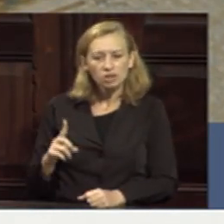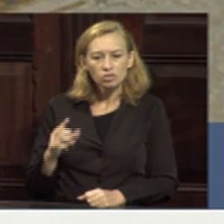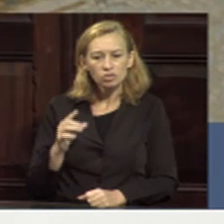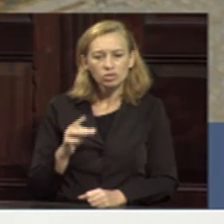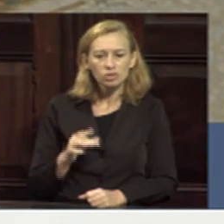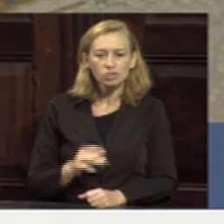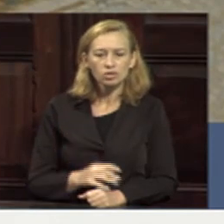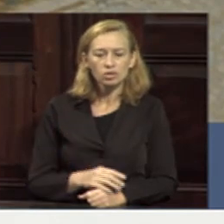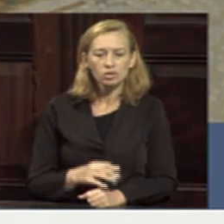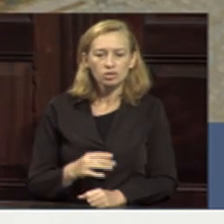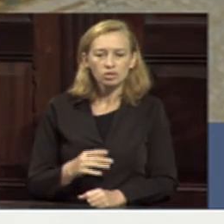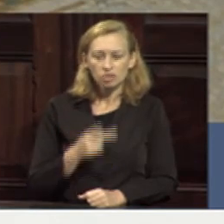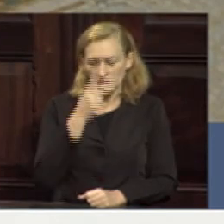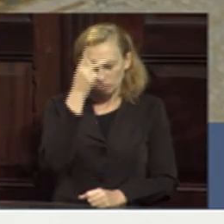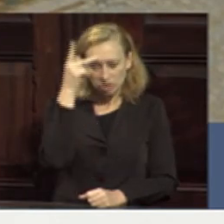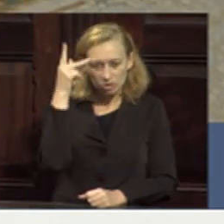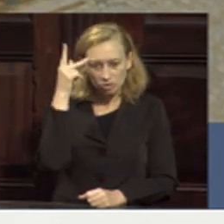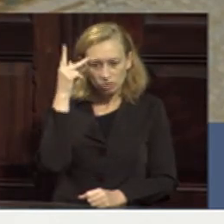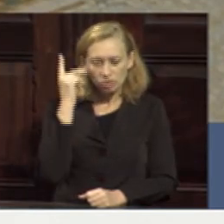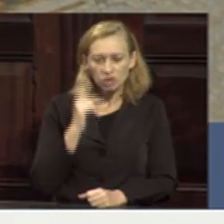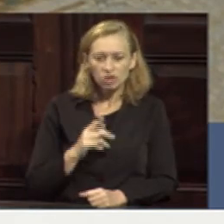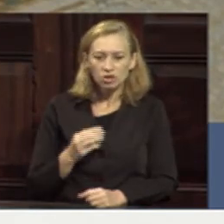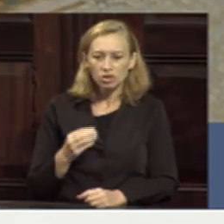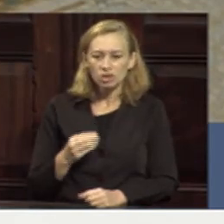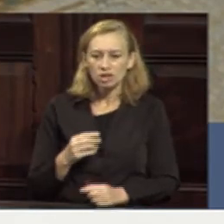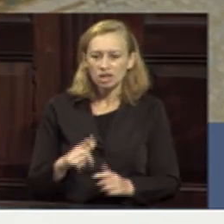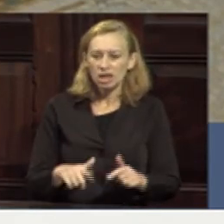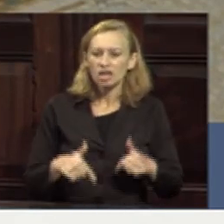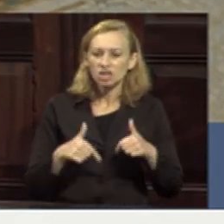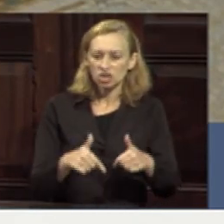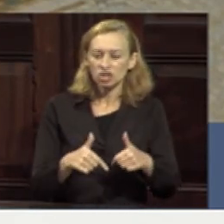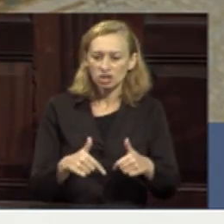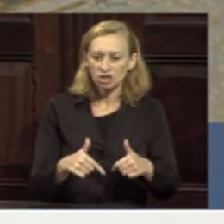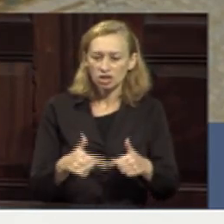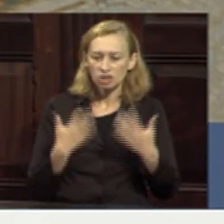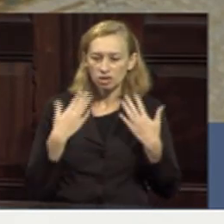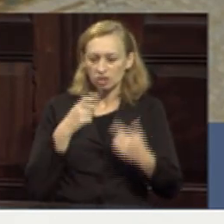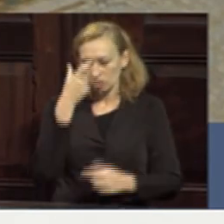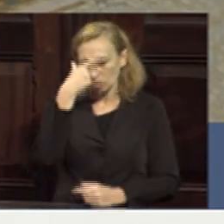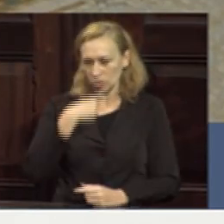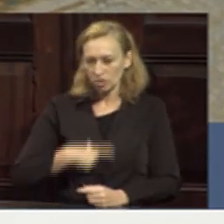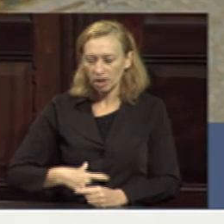de concordar e divergir, mas acima de tudo,